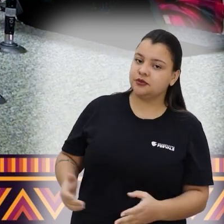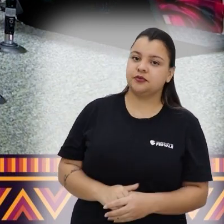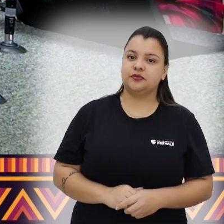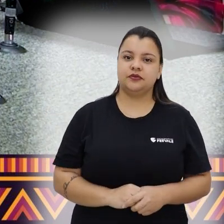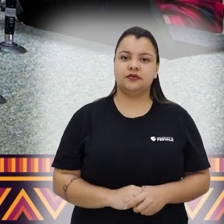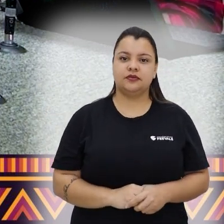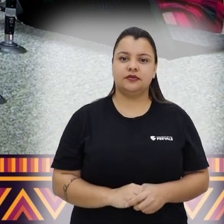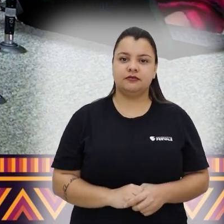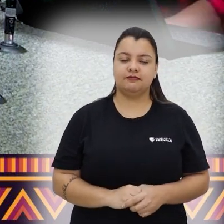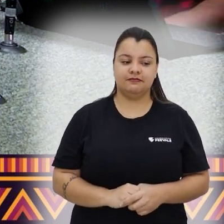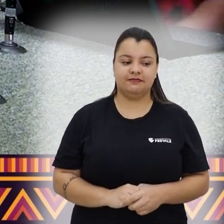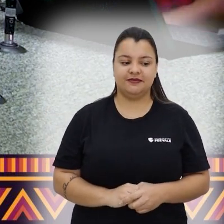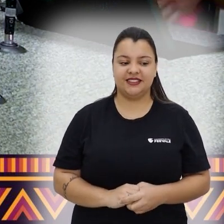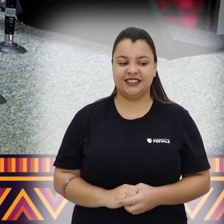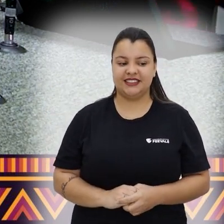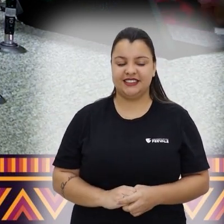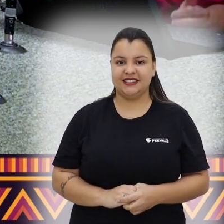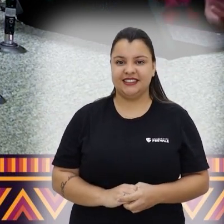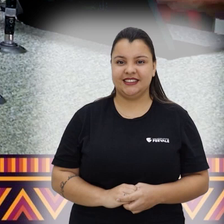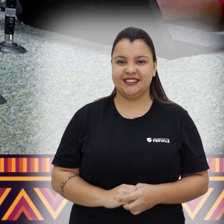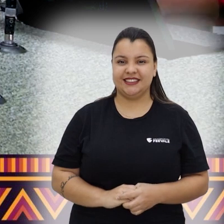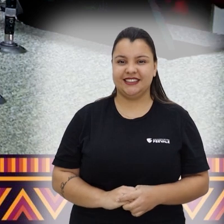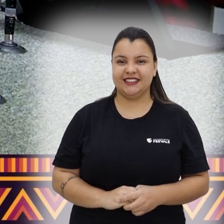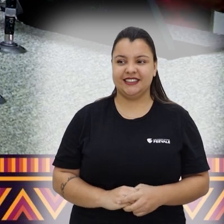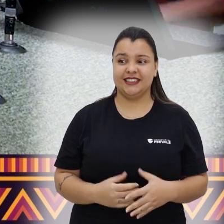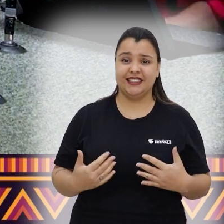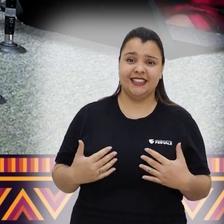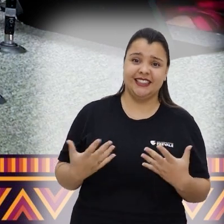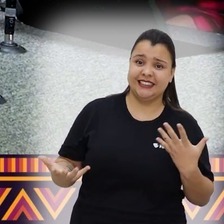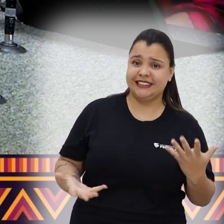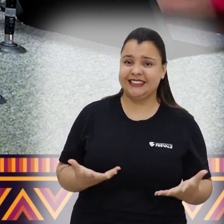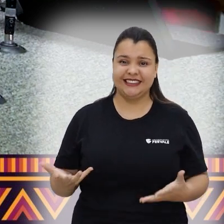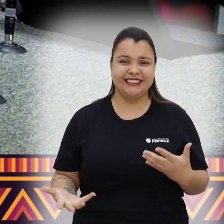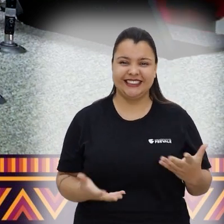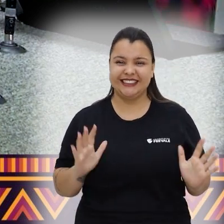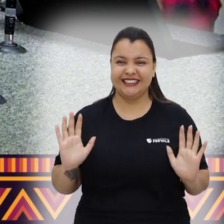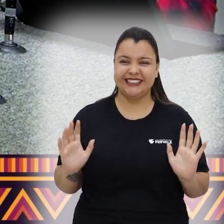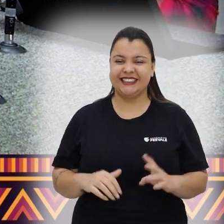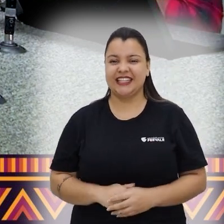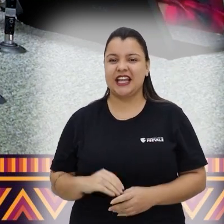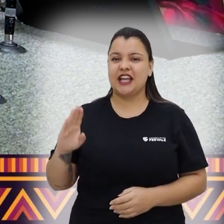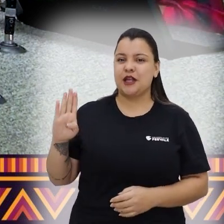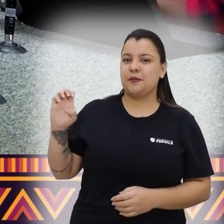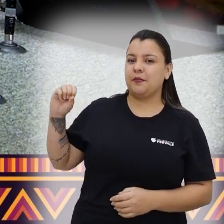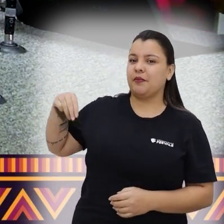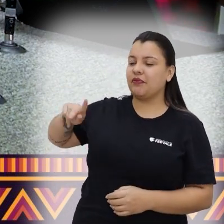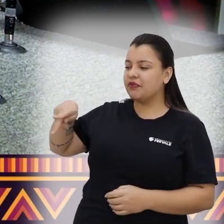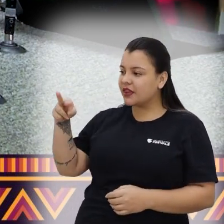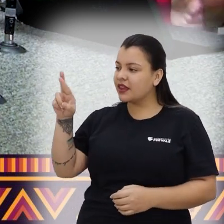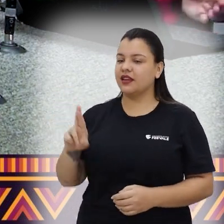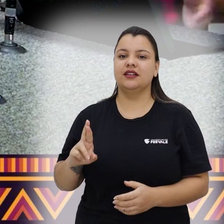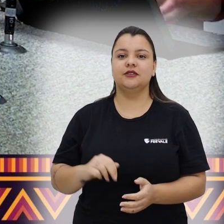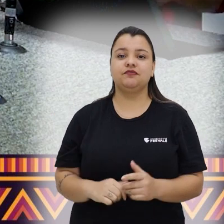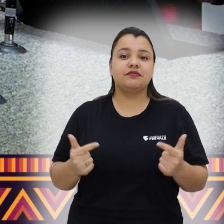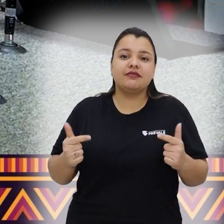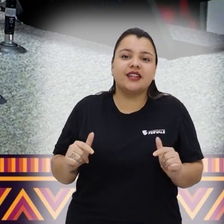cara. Esse cara, quer acabar comigo, né? Benhur, cara, assim, não